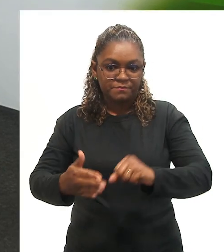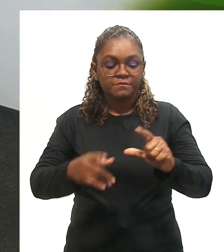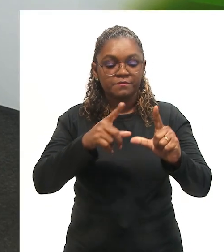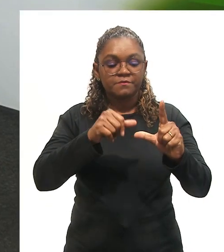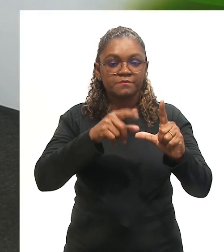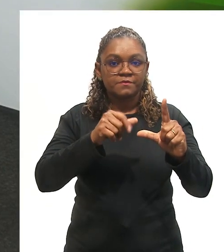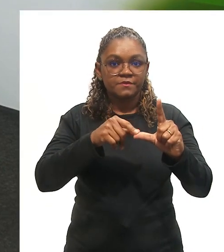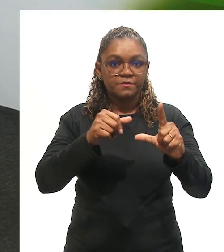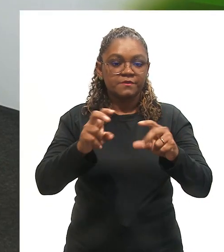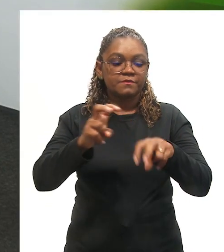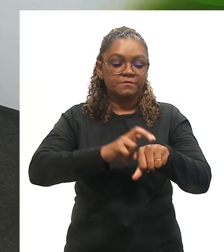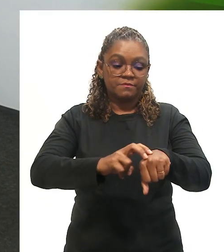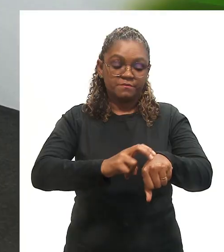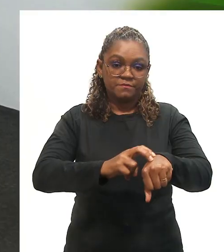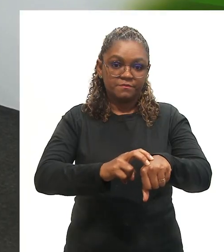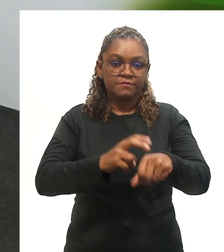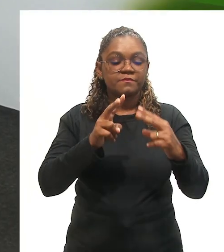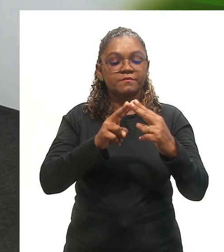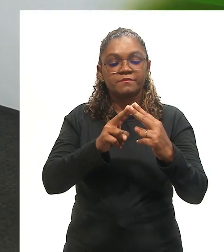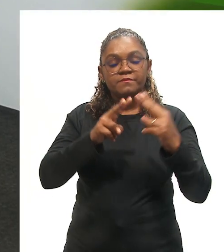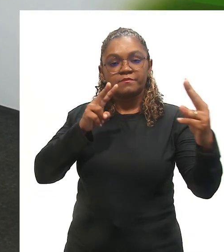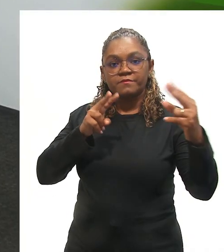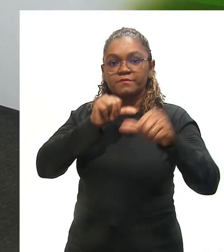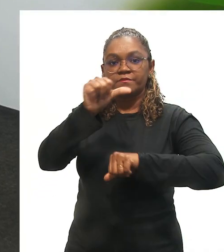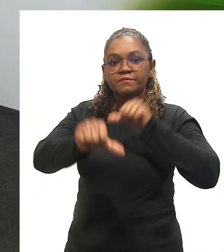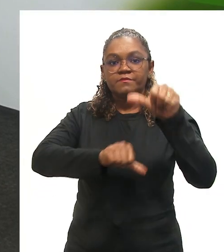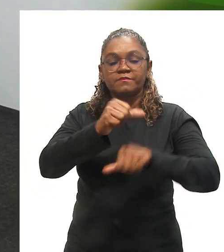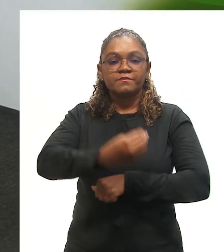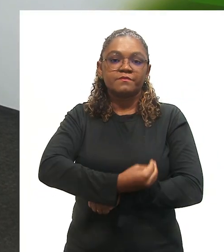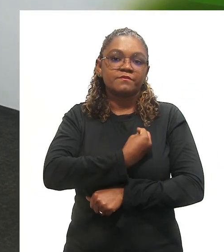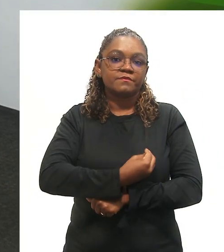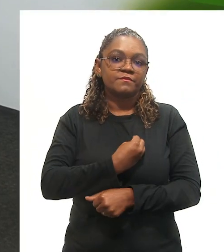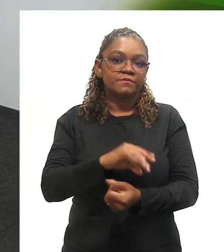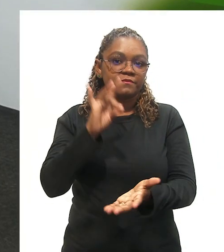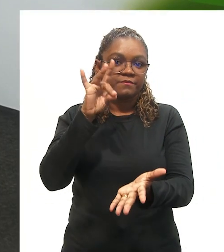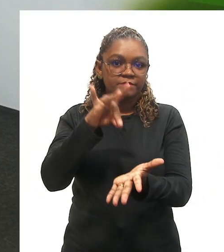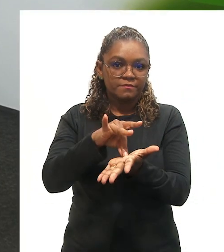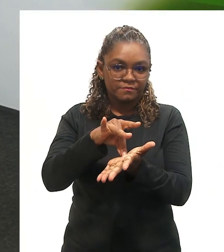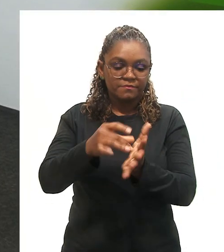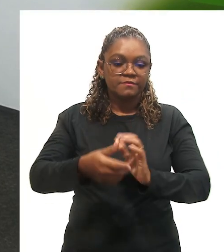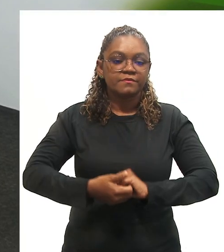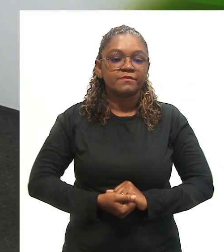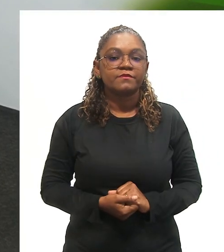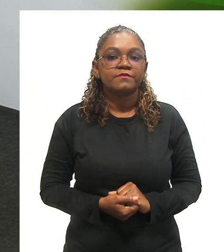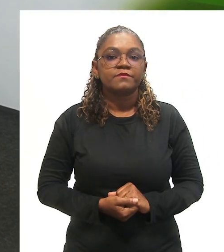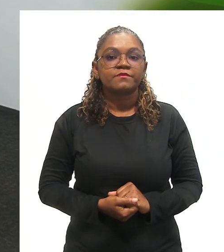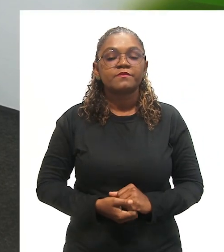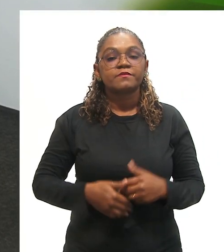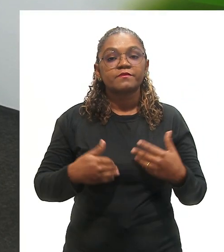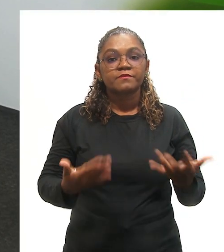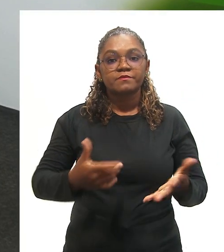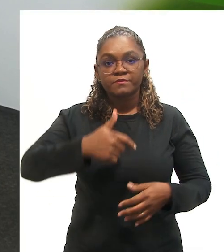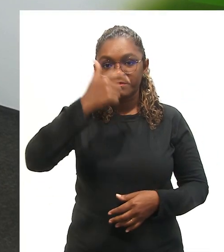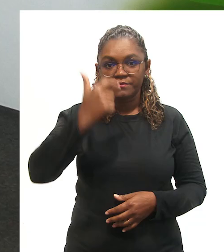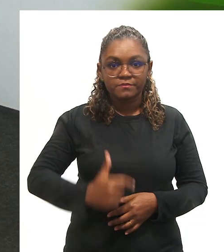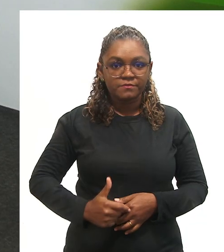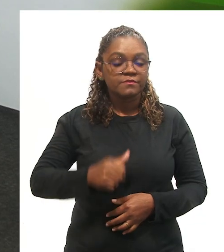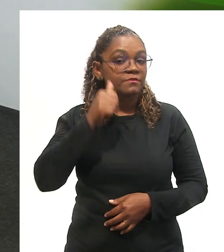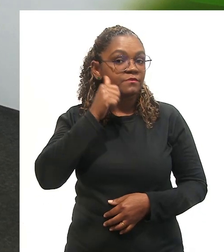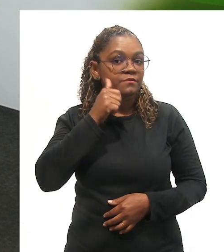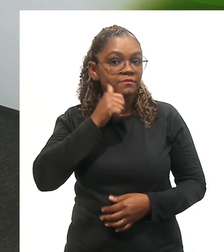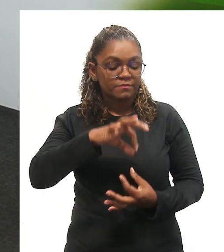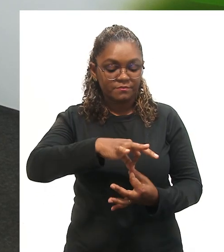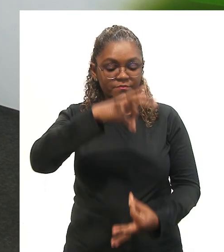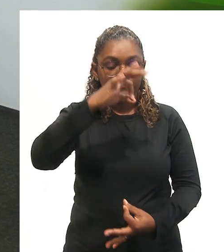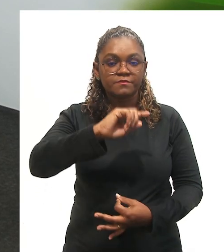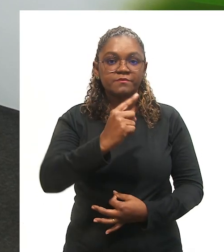cor verde EAD Mudando Realidades. Eu sou uma mulher de 1,74 m,